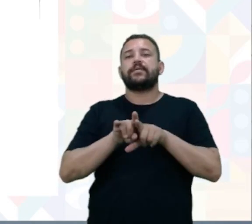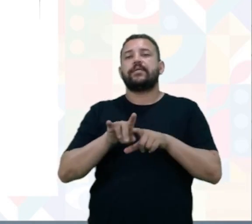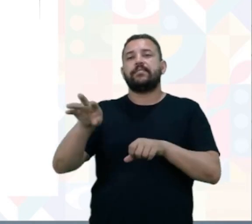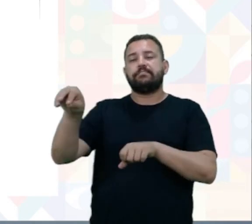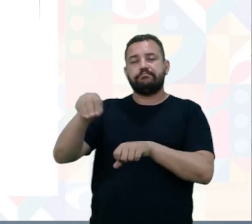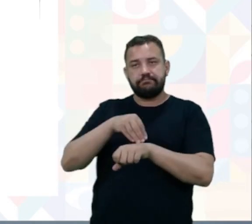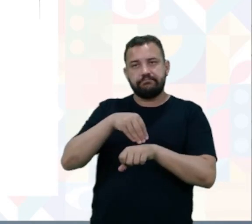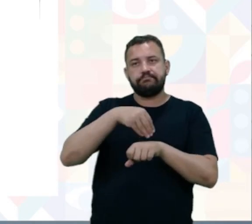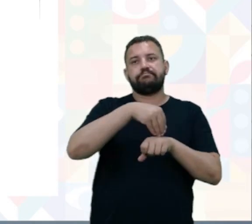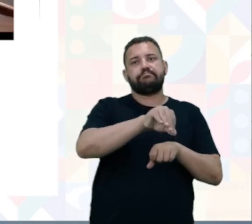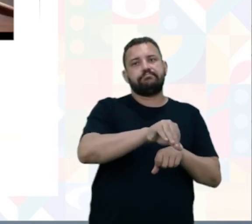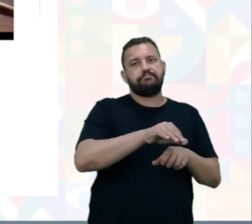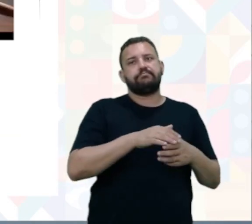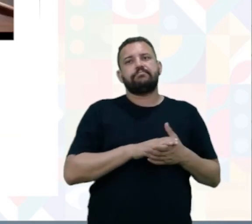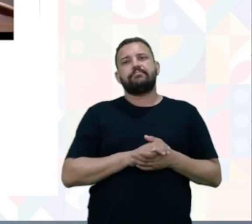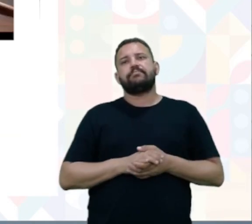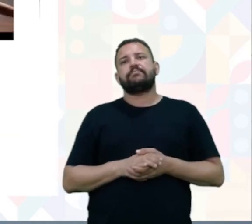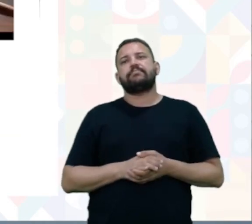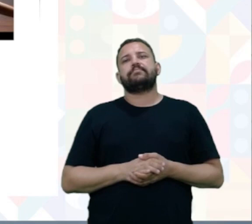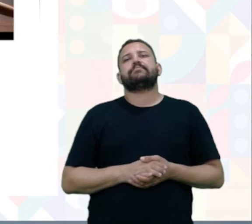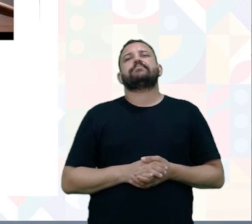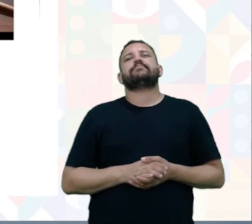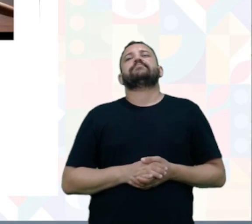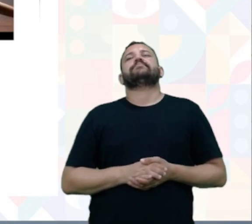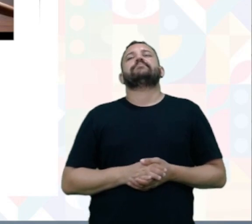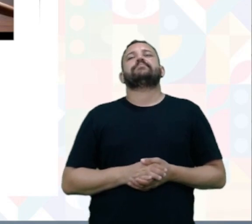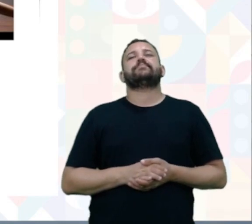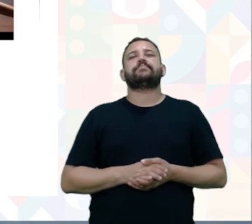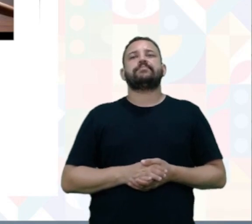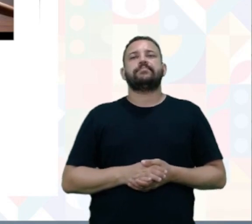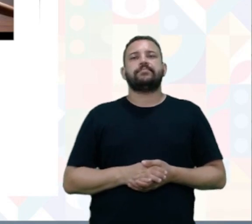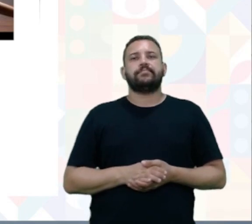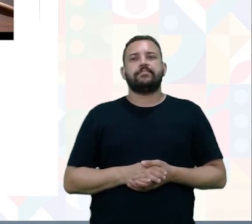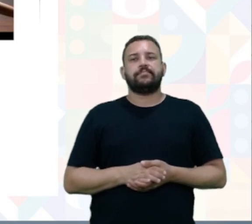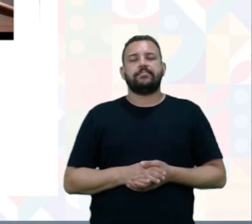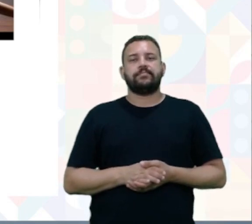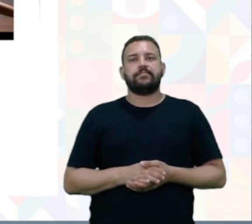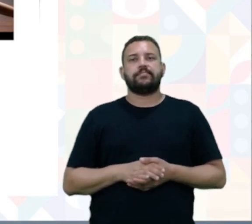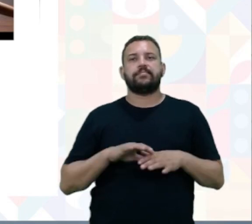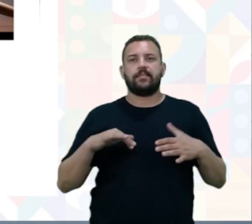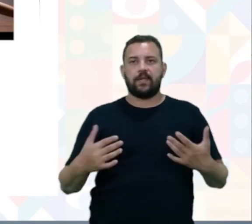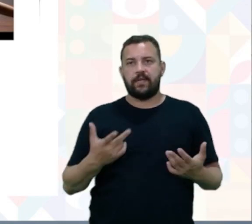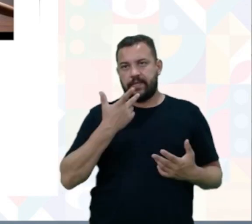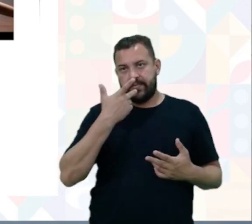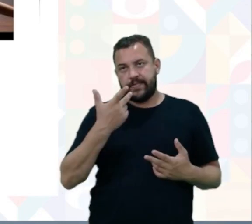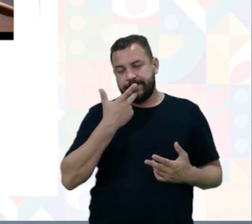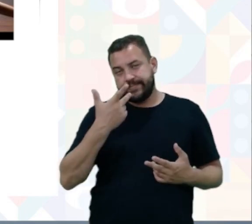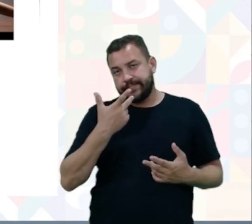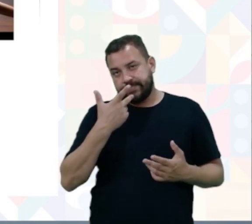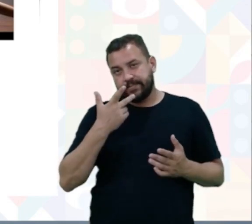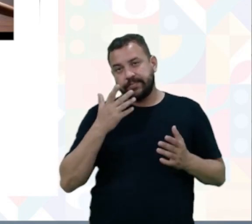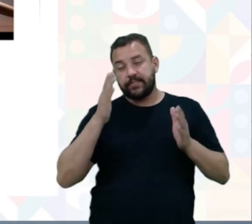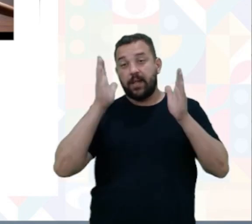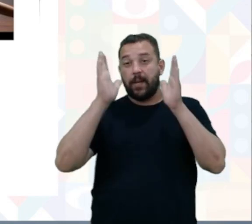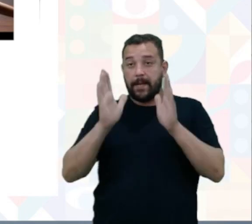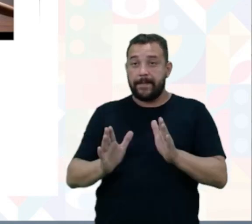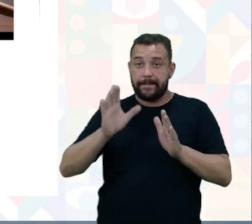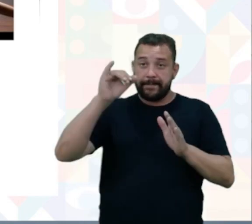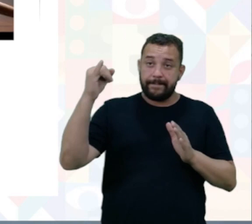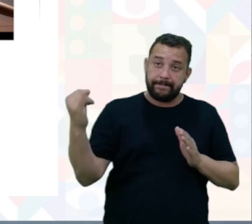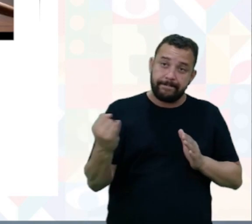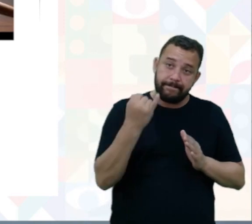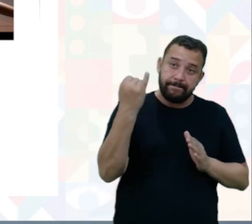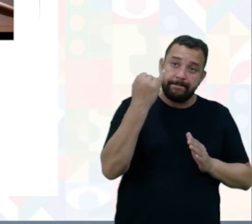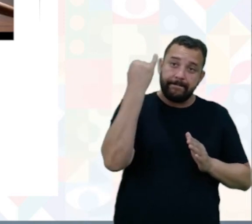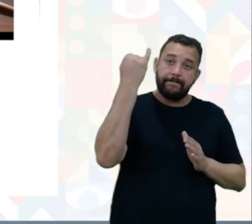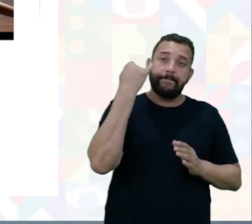distribuição desse material. E aí nós vamos falar de uma parte muito importante com relação